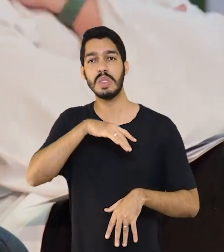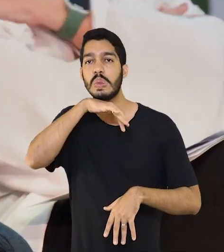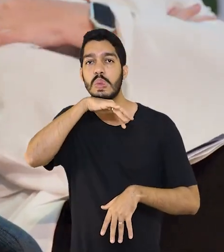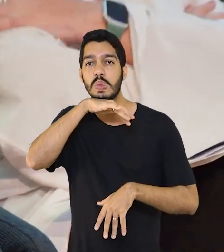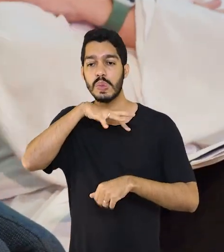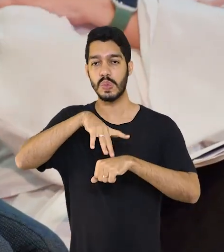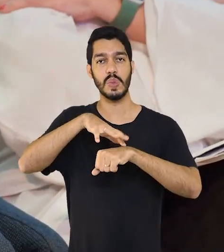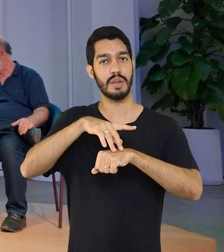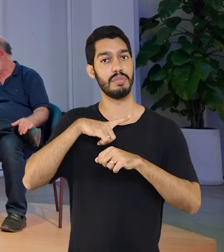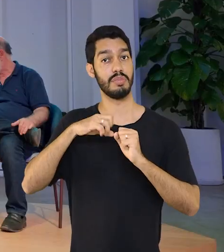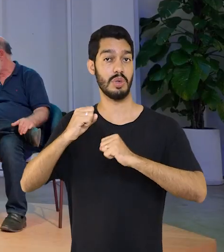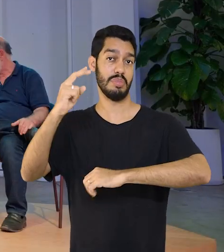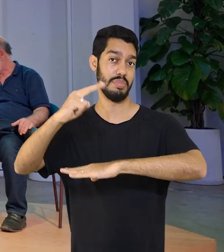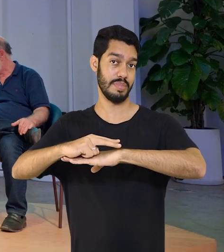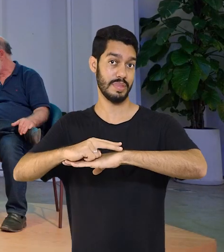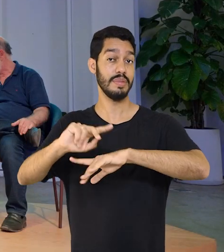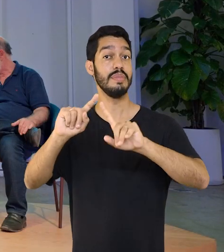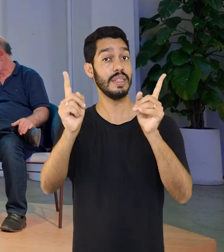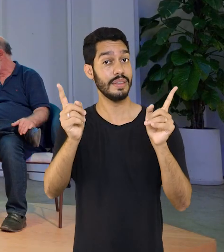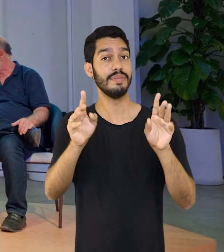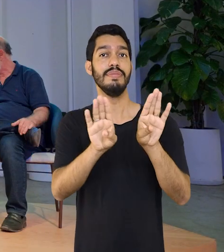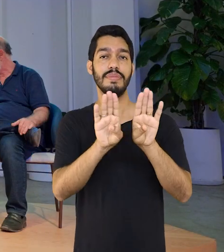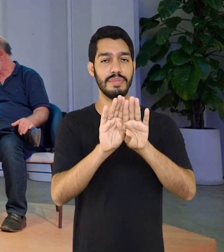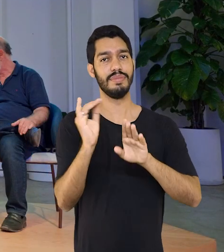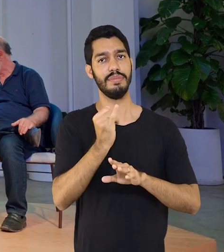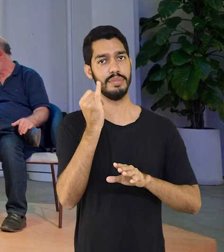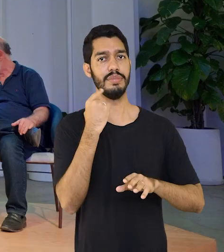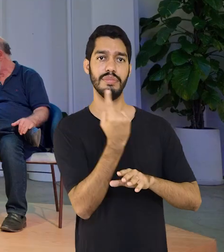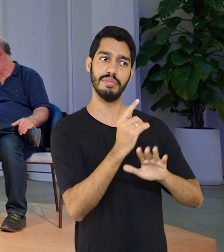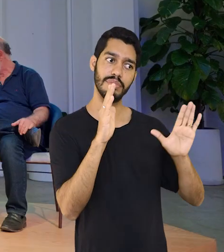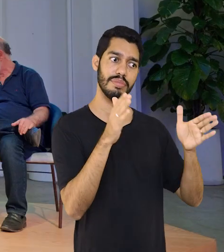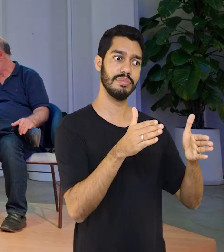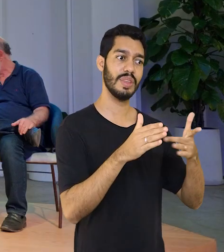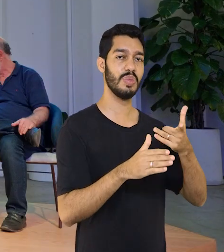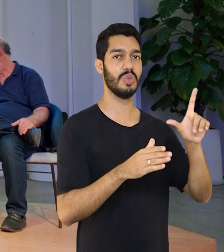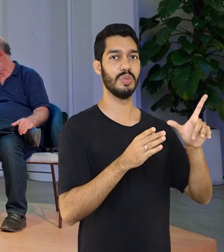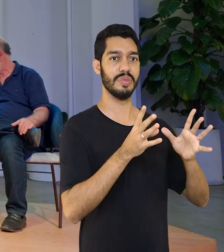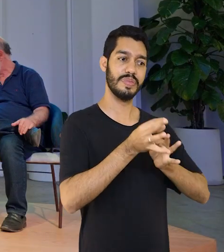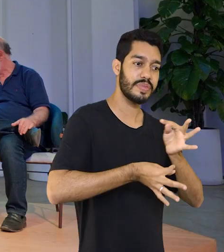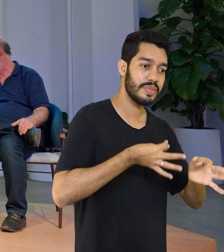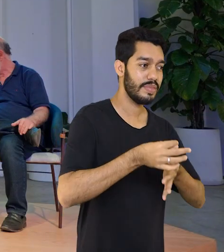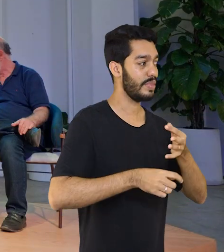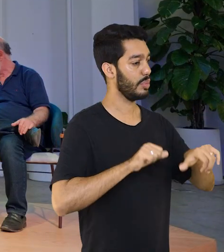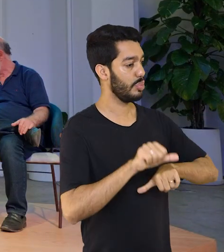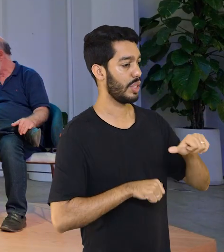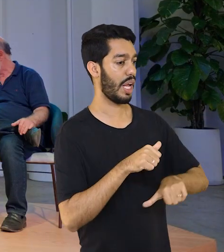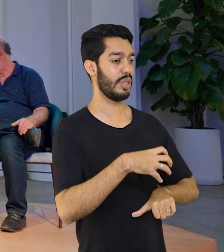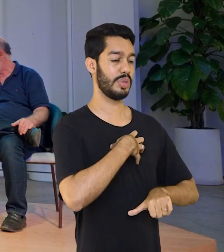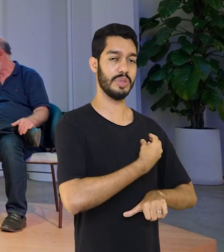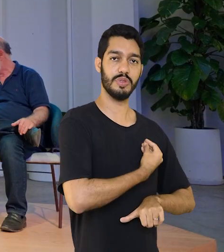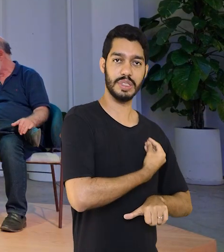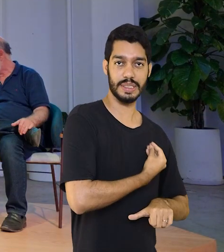desfechos de doenças que levam à internação. Mas também é importante a gente ter um